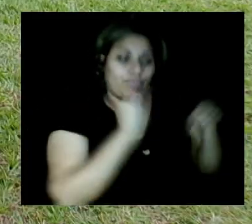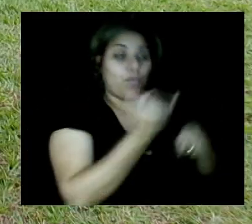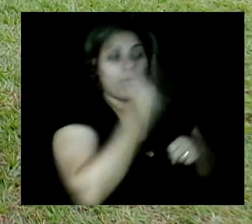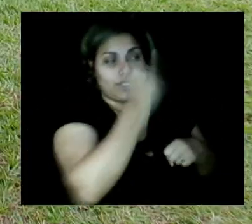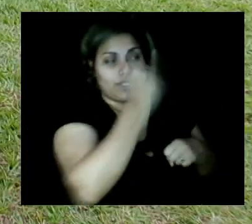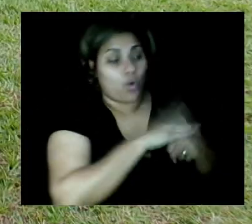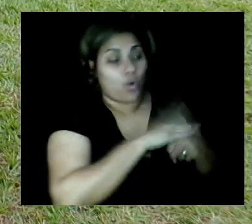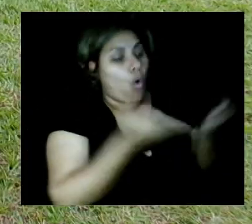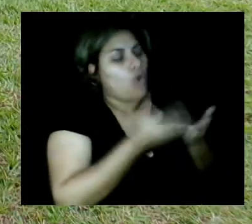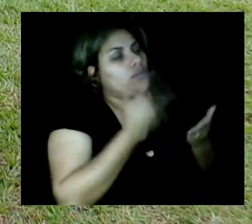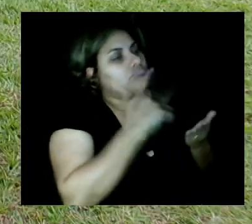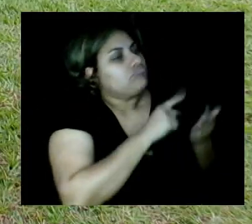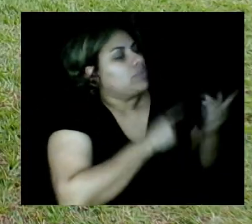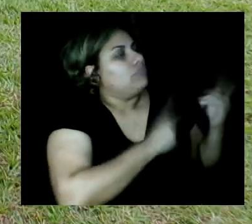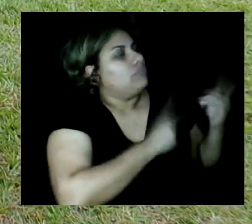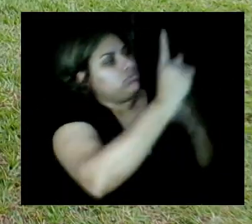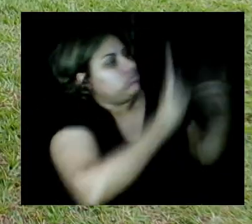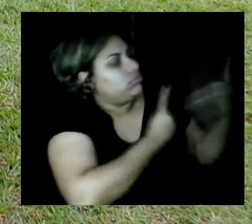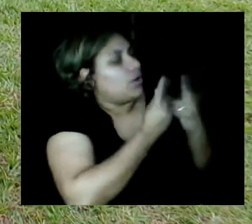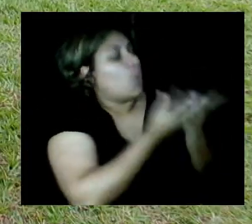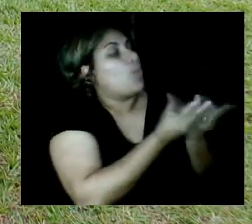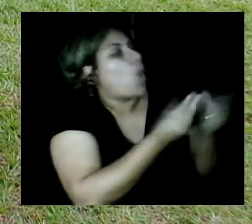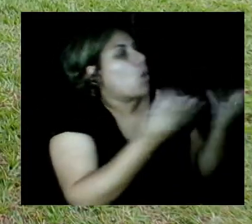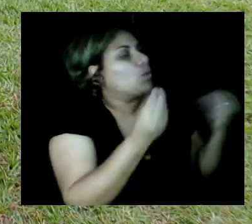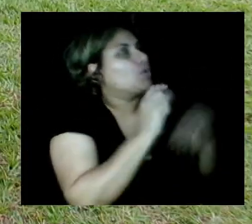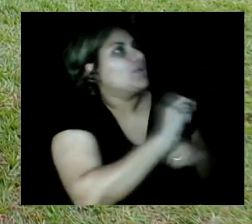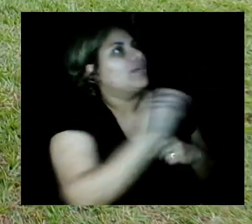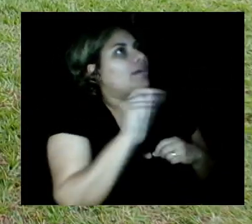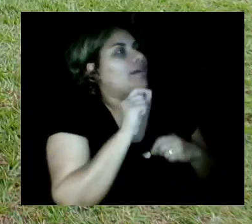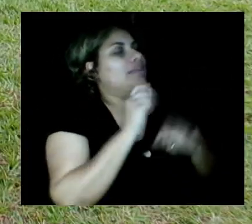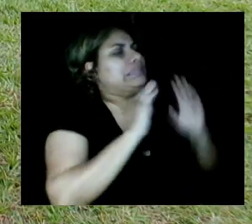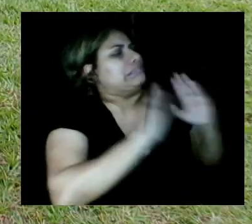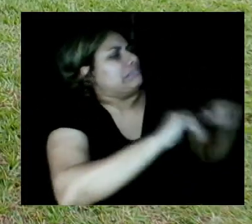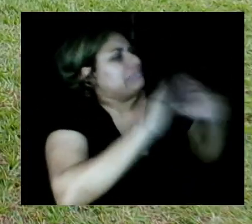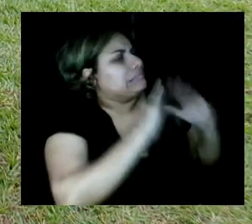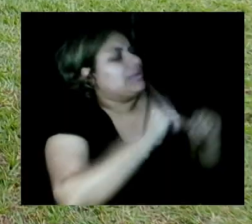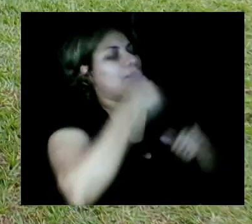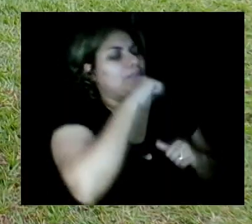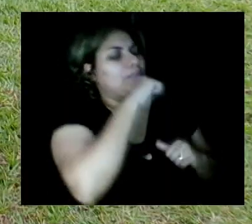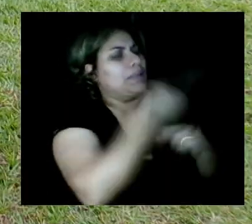na Adacamp muita demanda de mães que nos procuram,